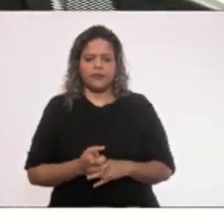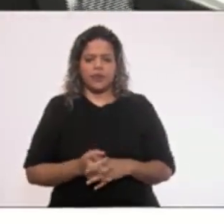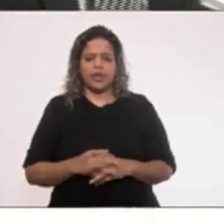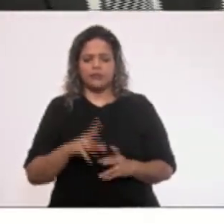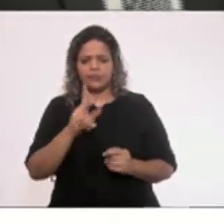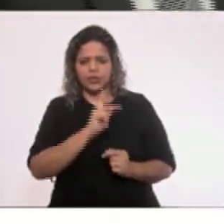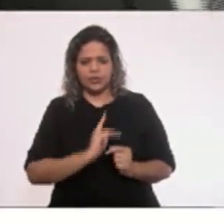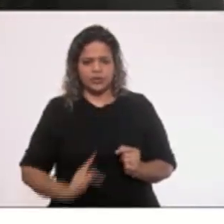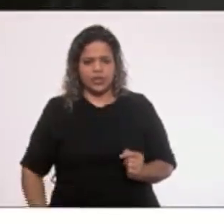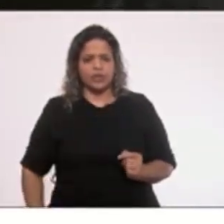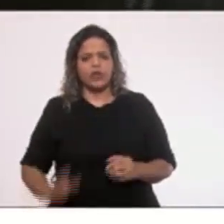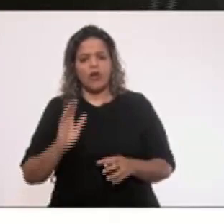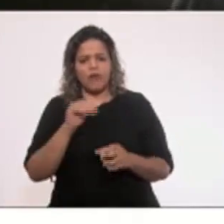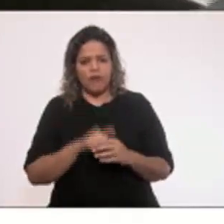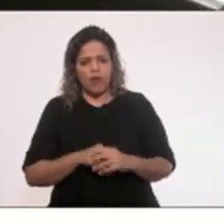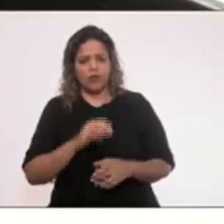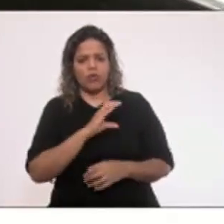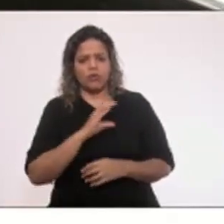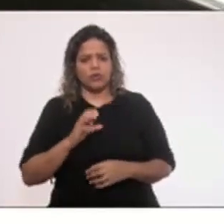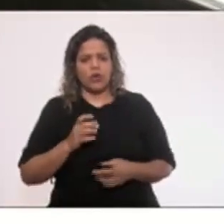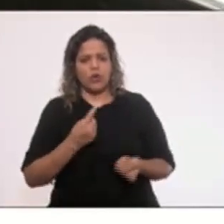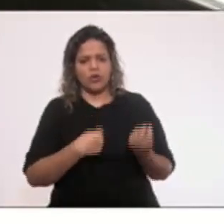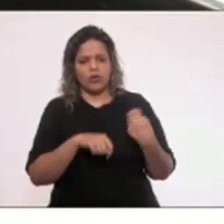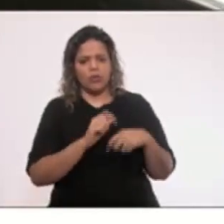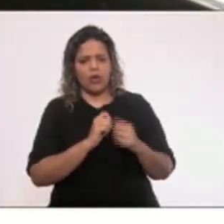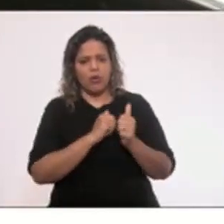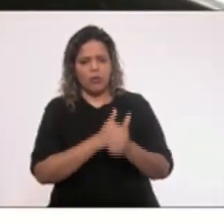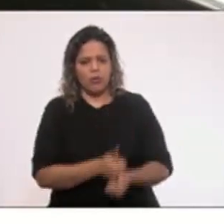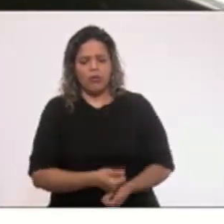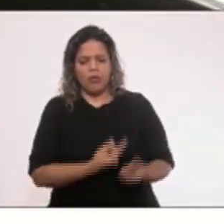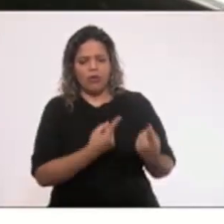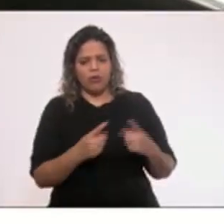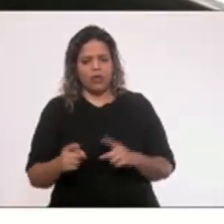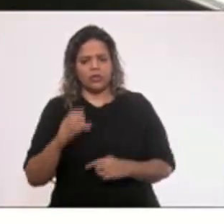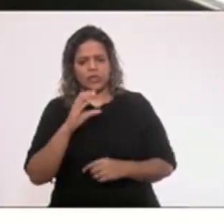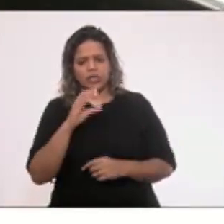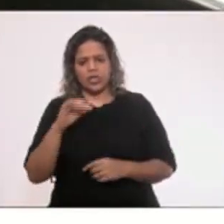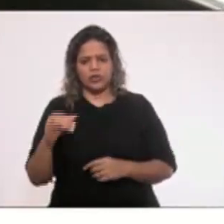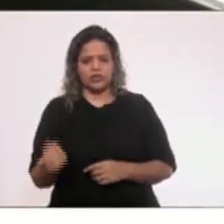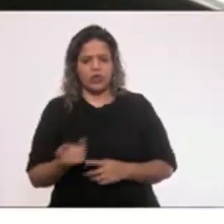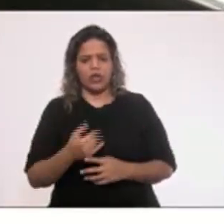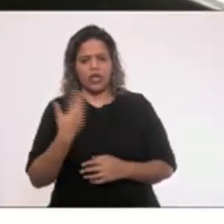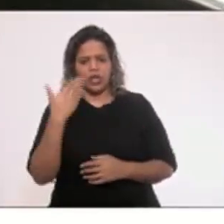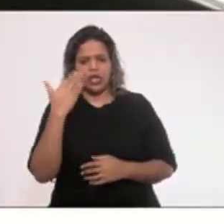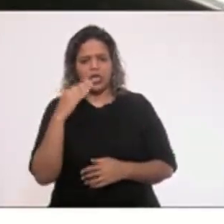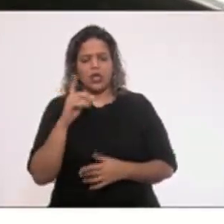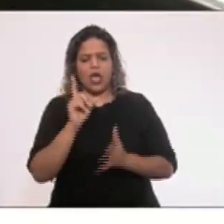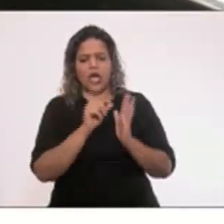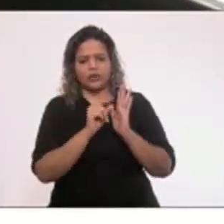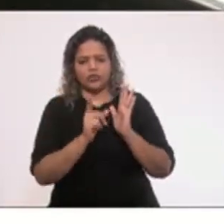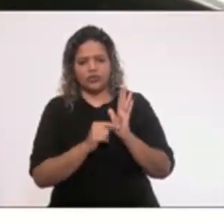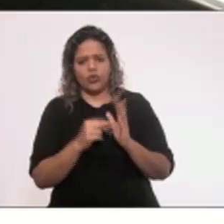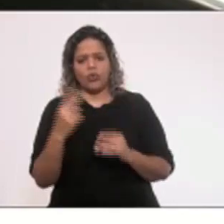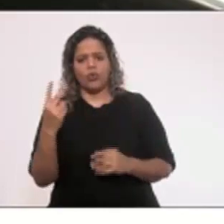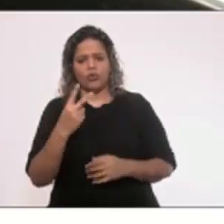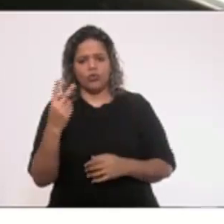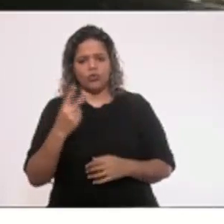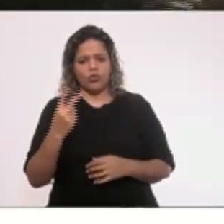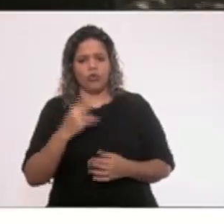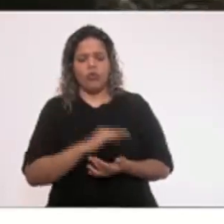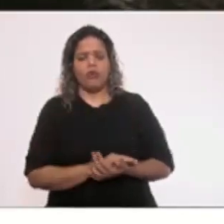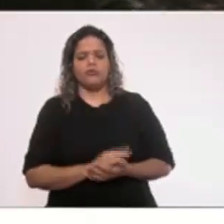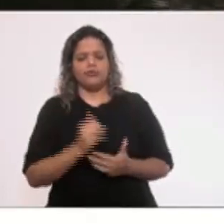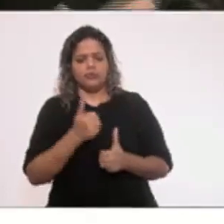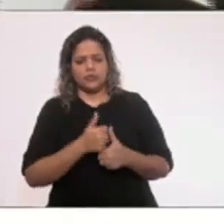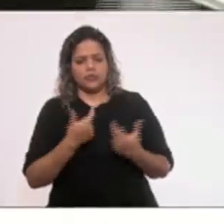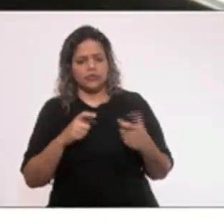Senhor presidente, o voto da Comissão de Economia, acompanhando o voto divergente da CCJ, a gente entende que o artigo realmente esse segundo parágrafo não fazia